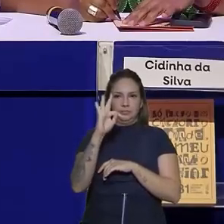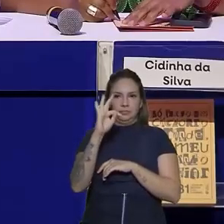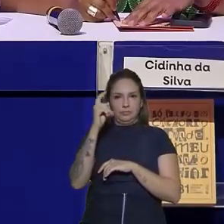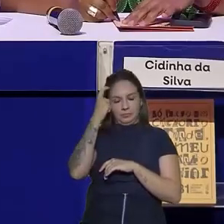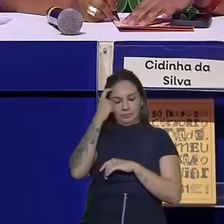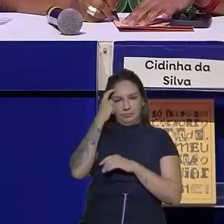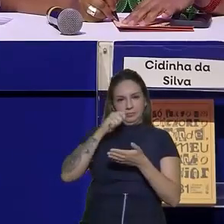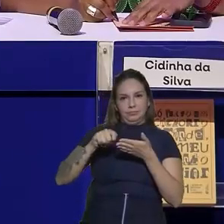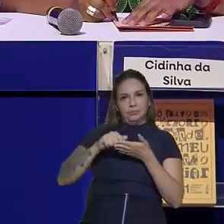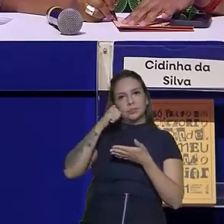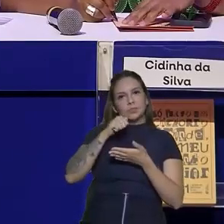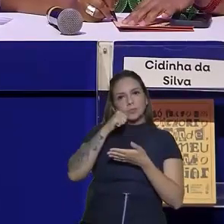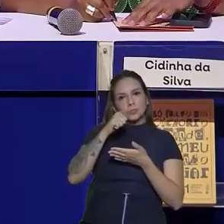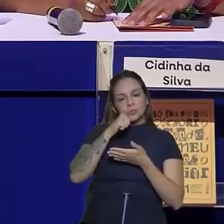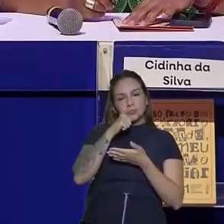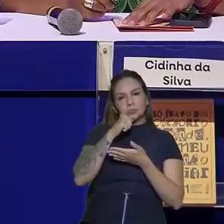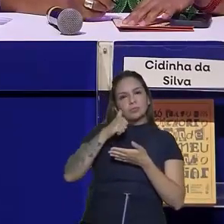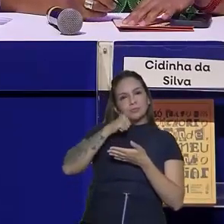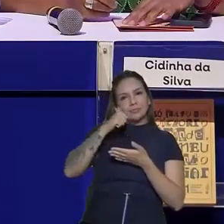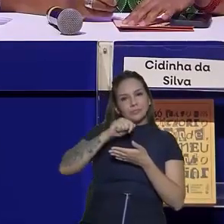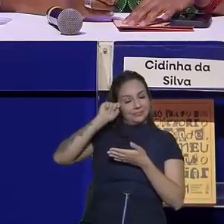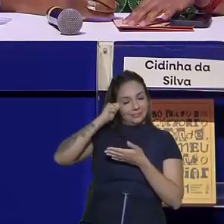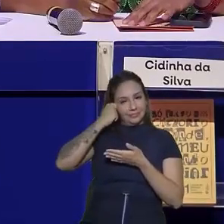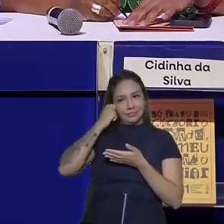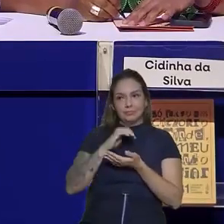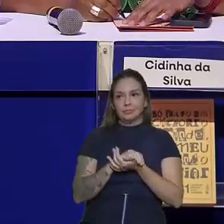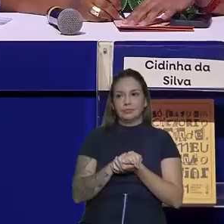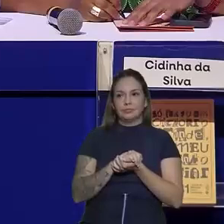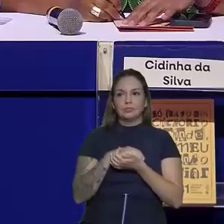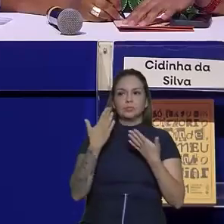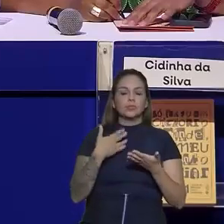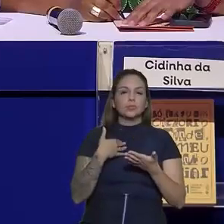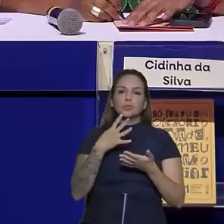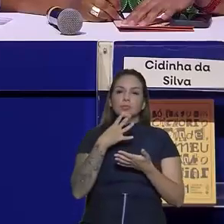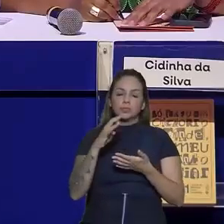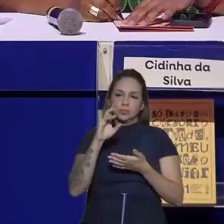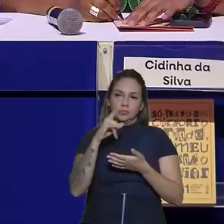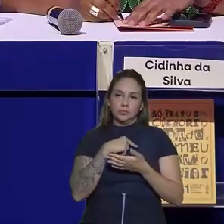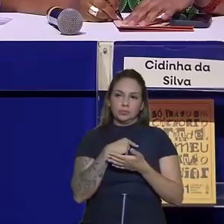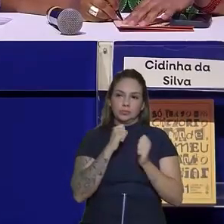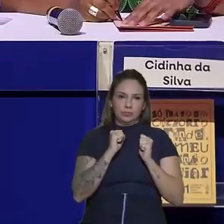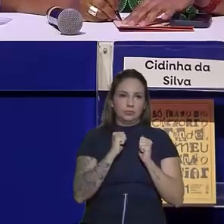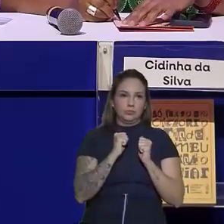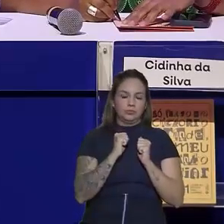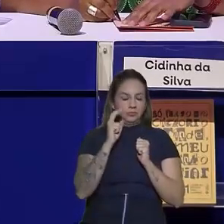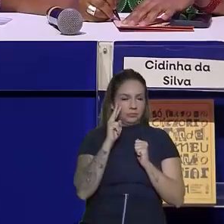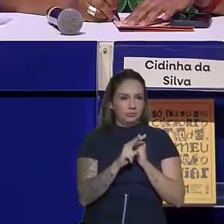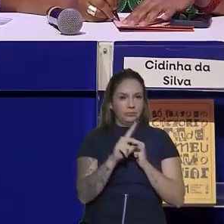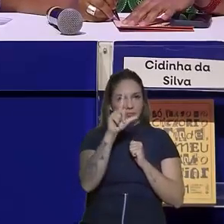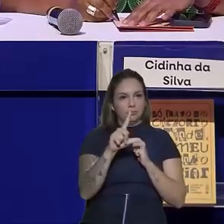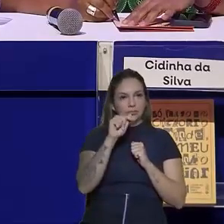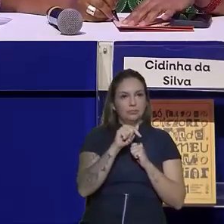para pensar a escrita das mulheres e das mulheres negras. Então, quando conheci a Cidinha e quando eu pude